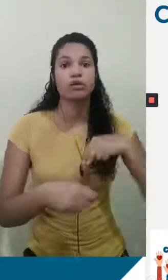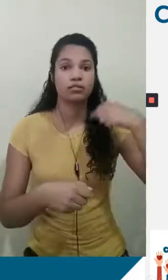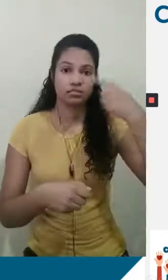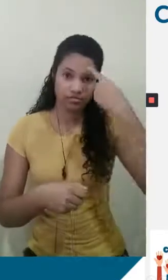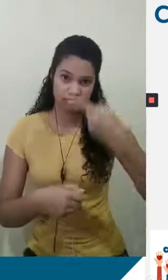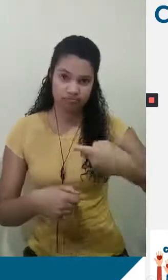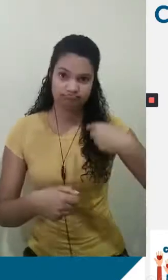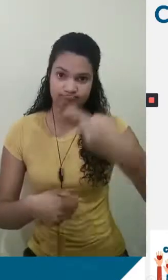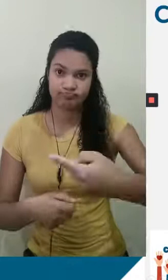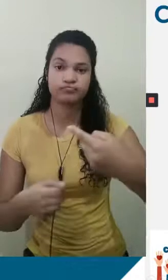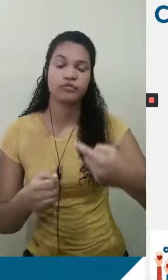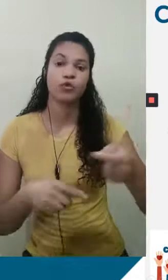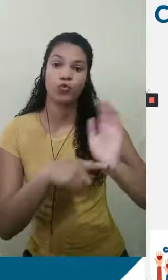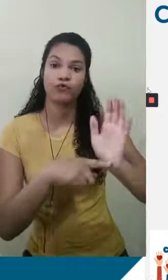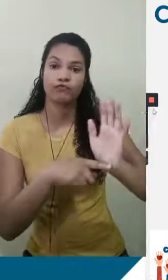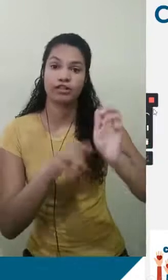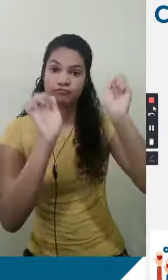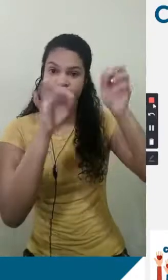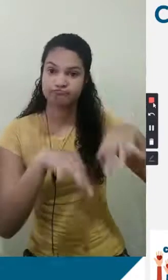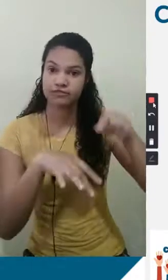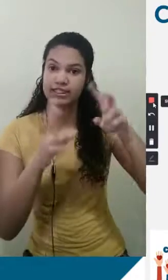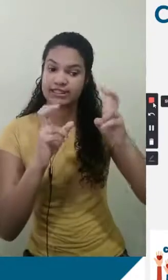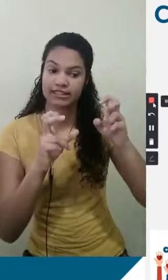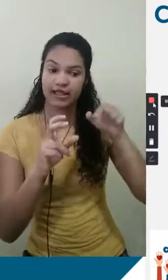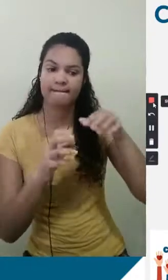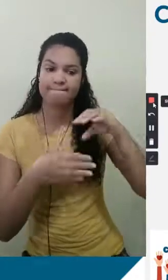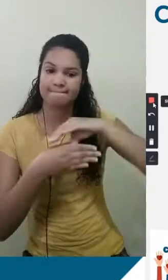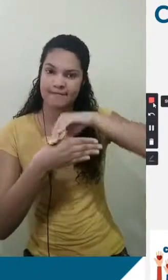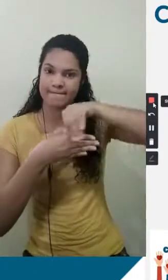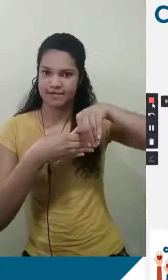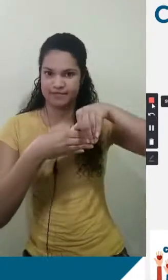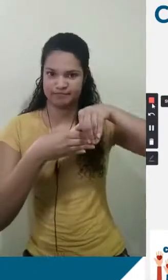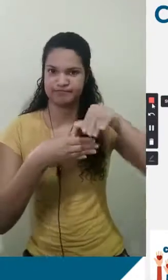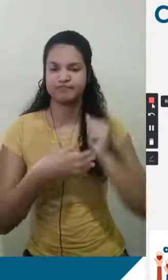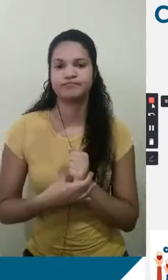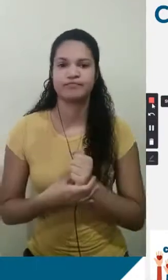Social da Fundação CCERJ. Até a próxima, um grande abraço a todos.